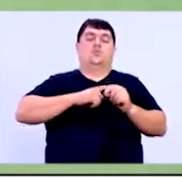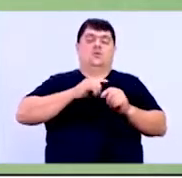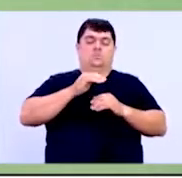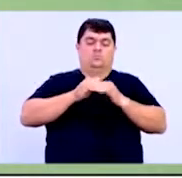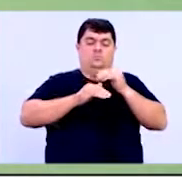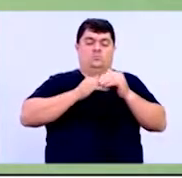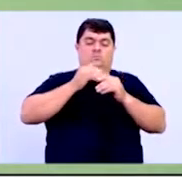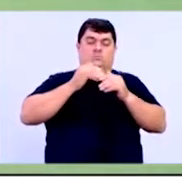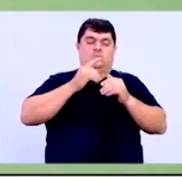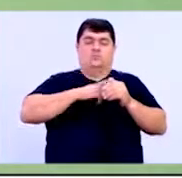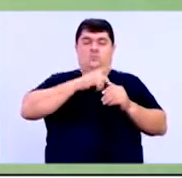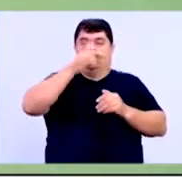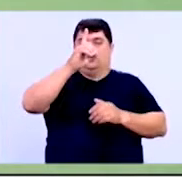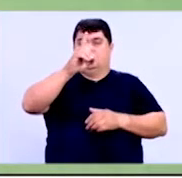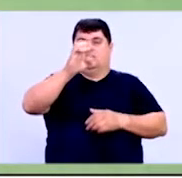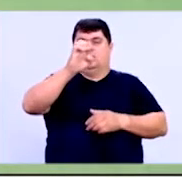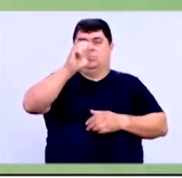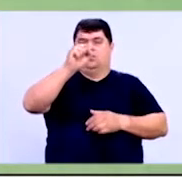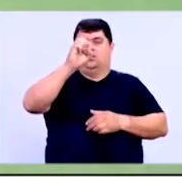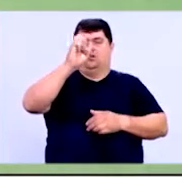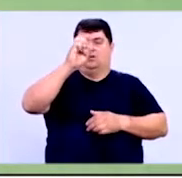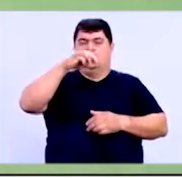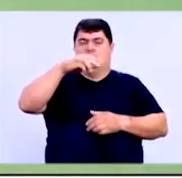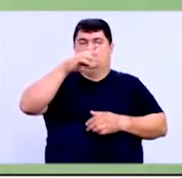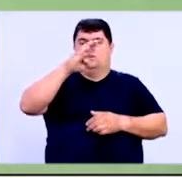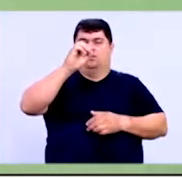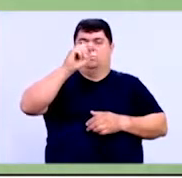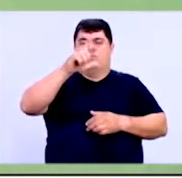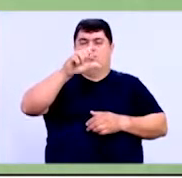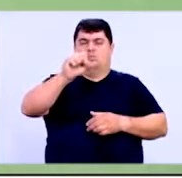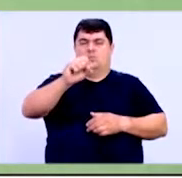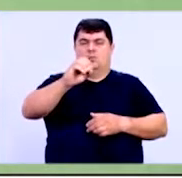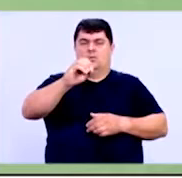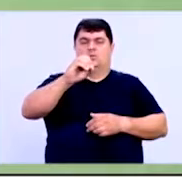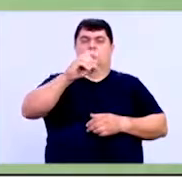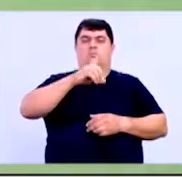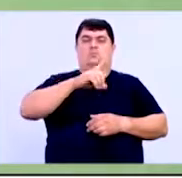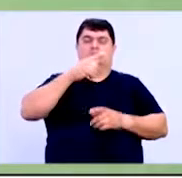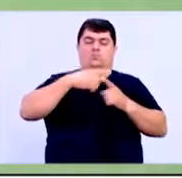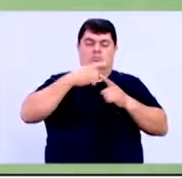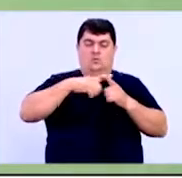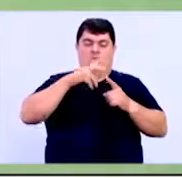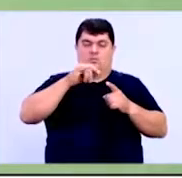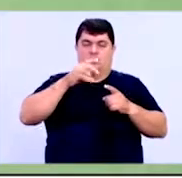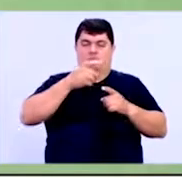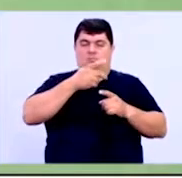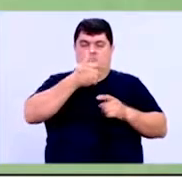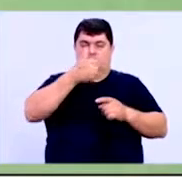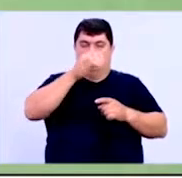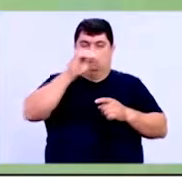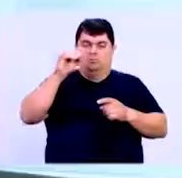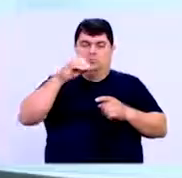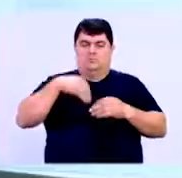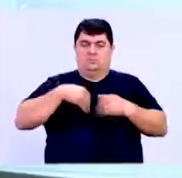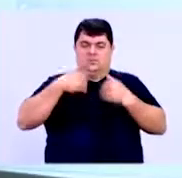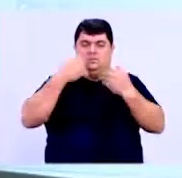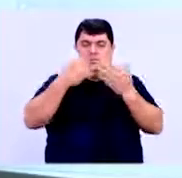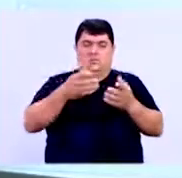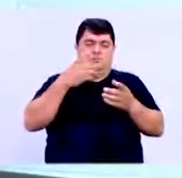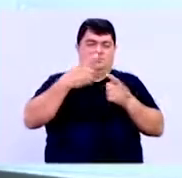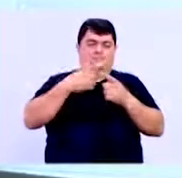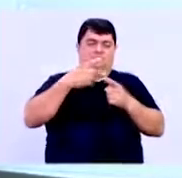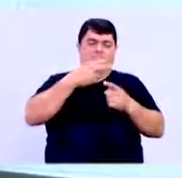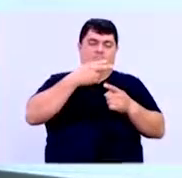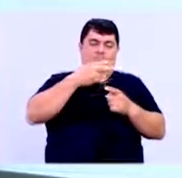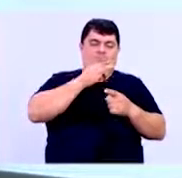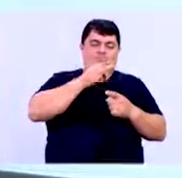desembolso, certo, professora? Ou seja, vai sair R$ 1.100 do caixa. Lembrando que não